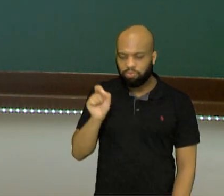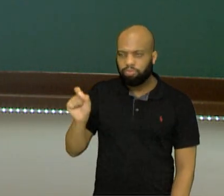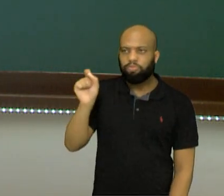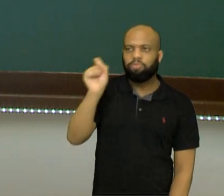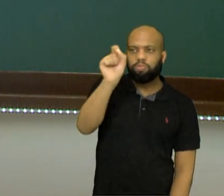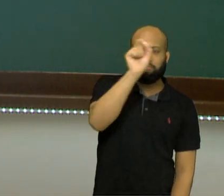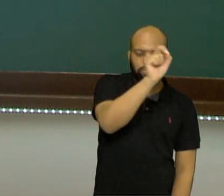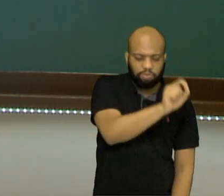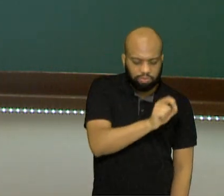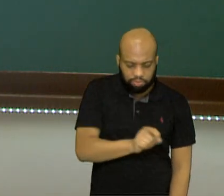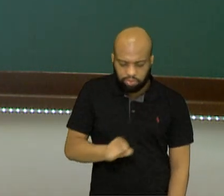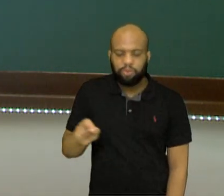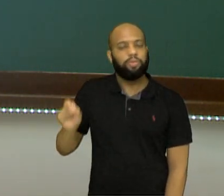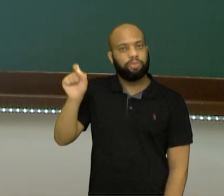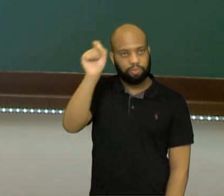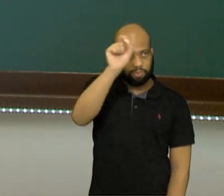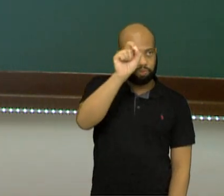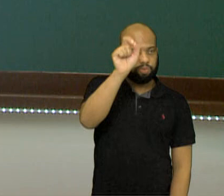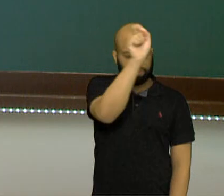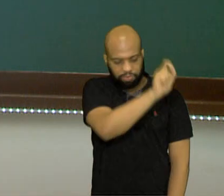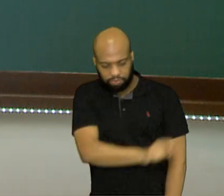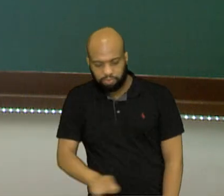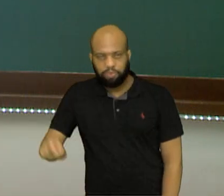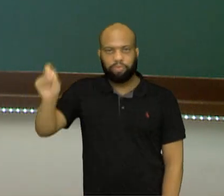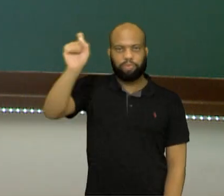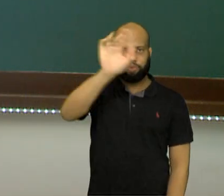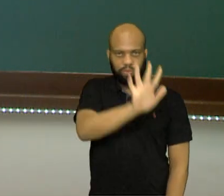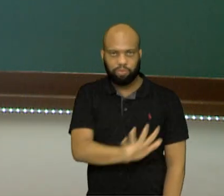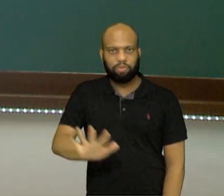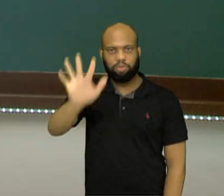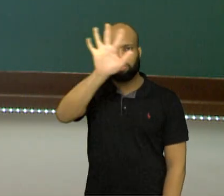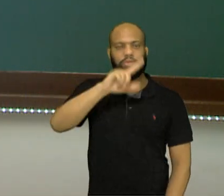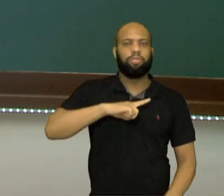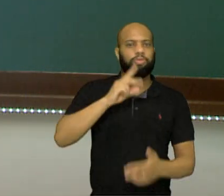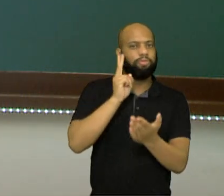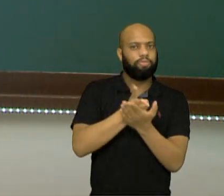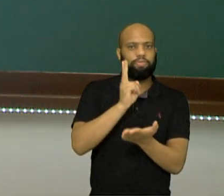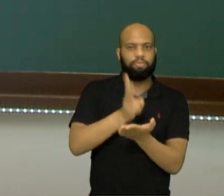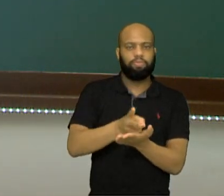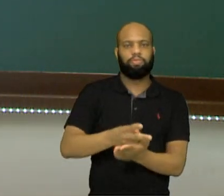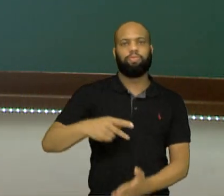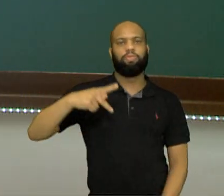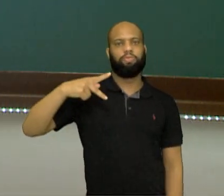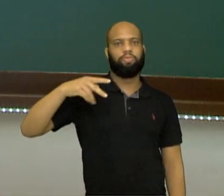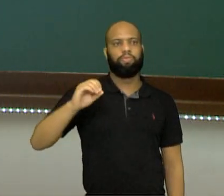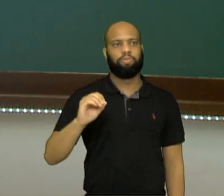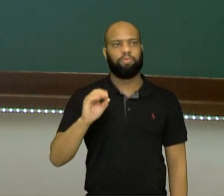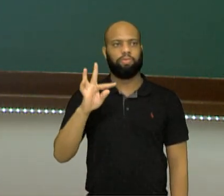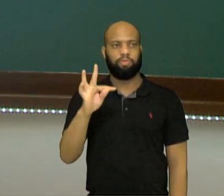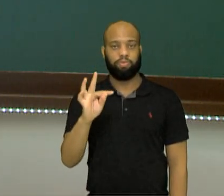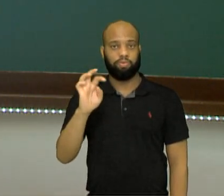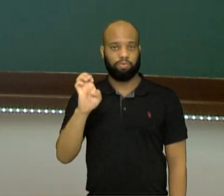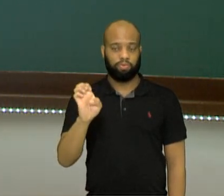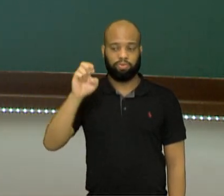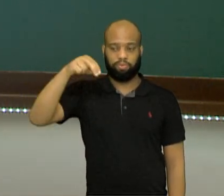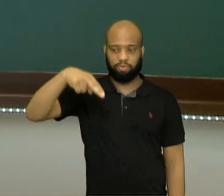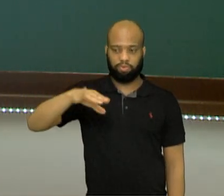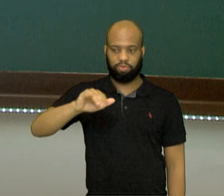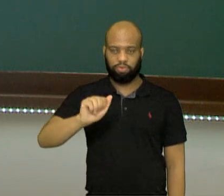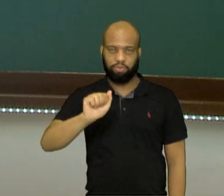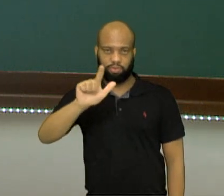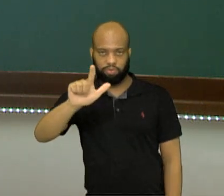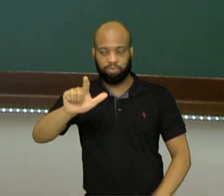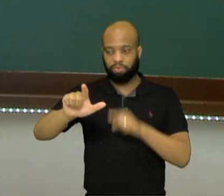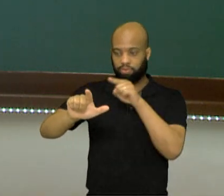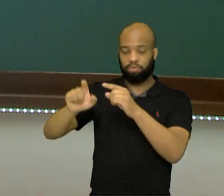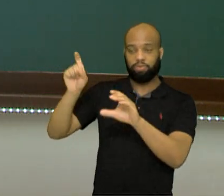pontos desse contorno, têm o mesmo potencial elétrico. Se você lembrar, o potencial elétrico depende da carga